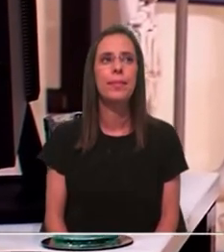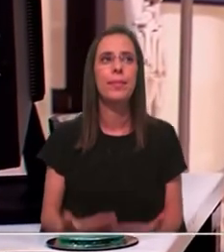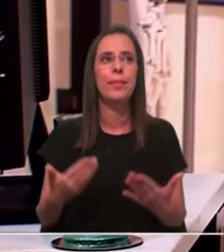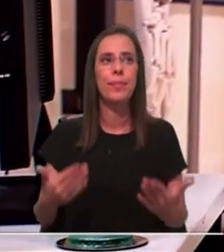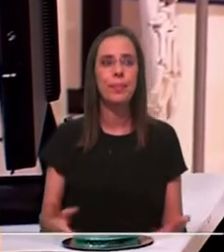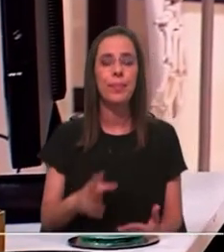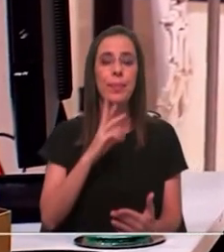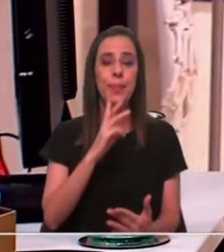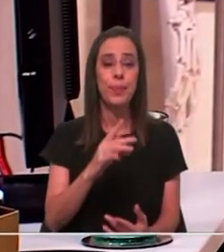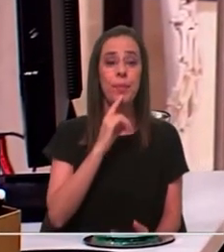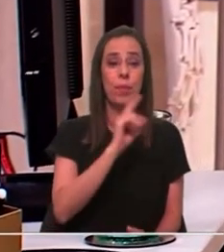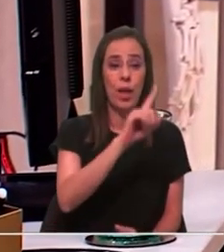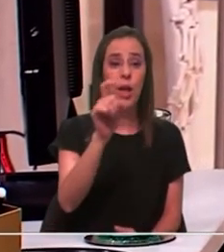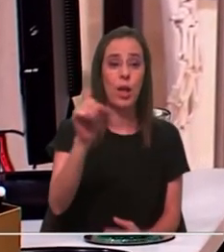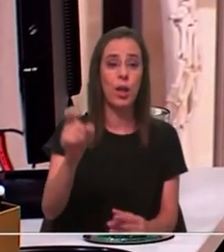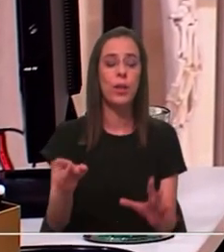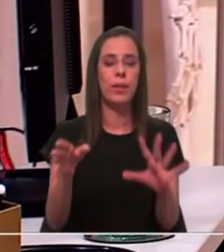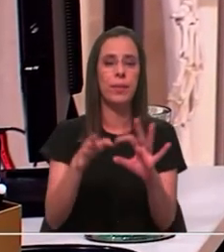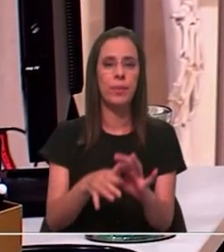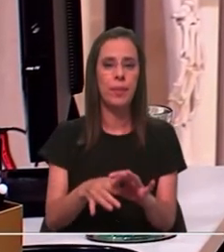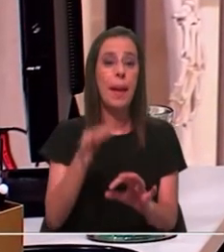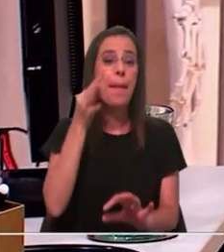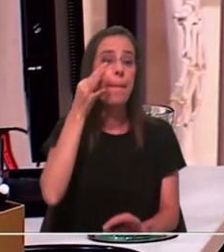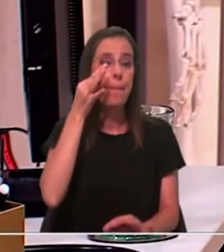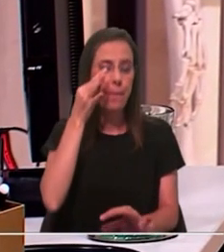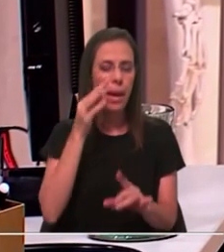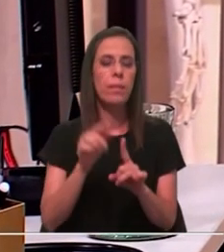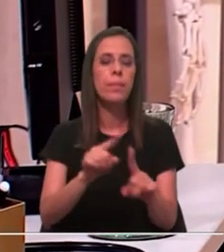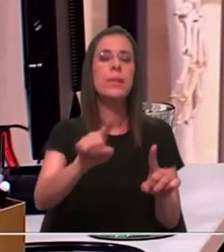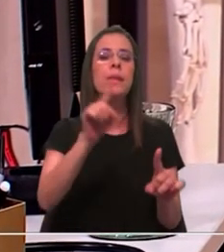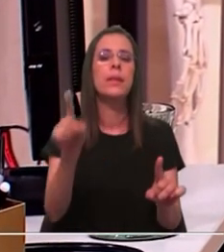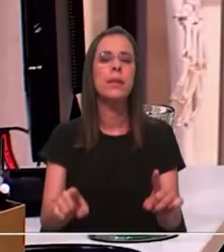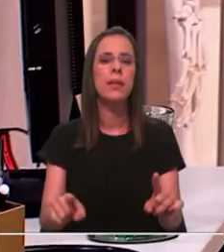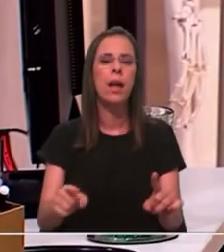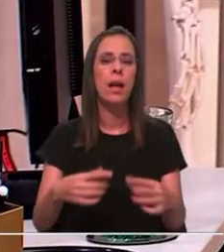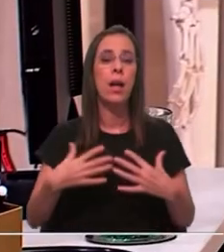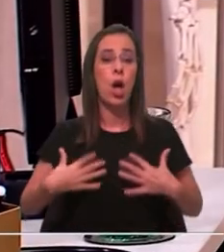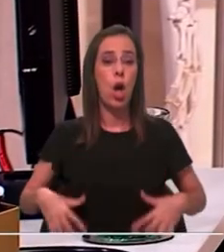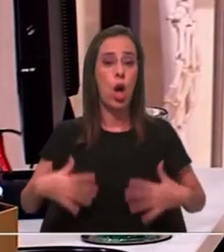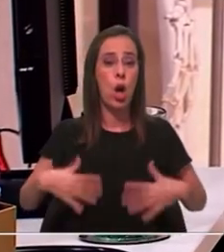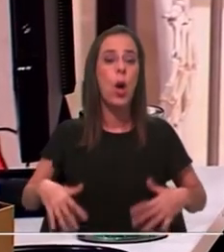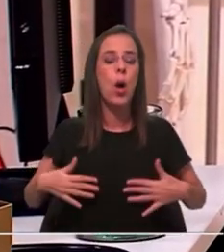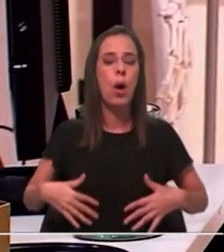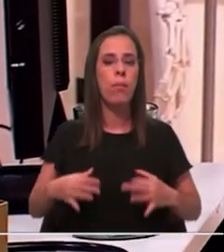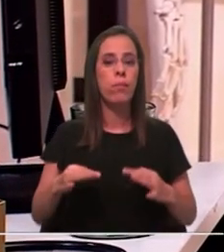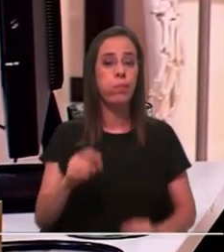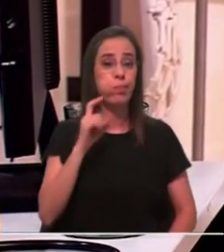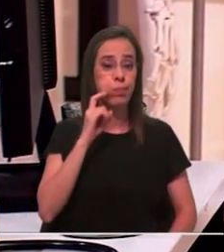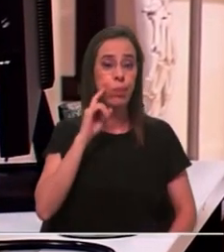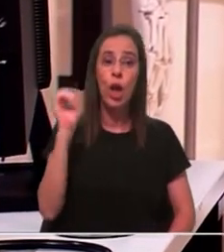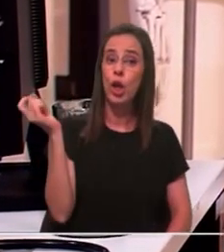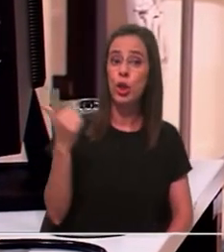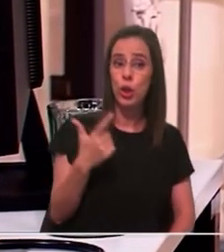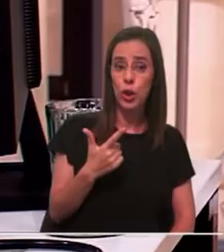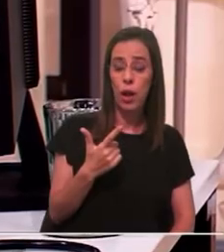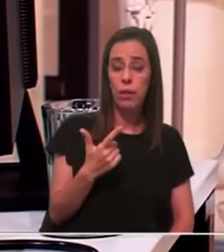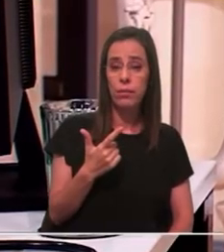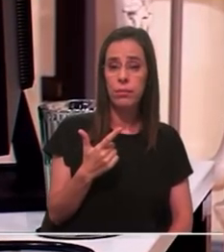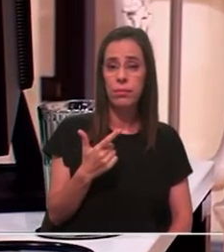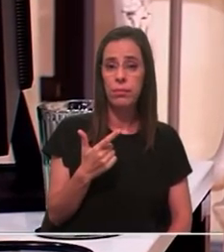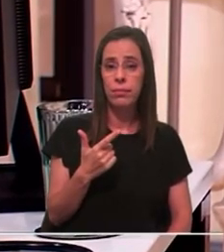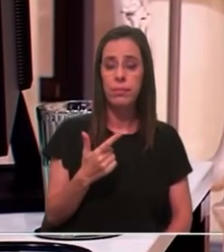Vamos responder a algumas questões relacionadas com a dermatologia. Será que quando temos roupa vestida estamos totalmente protegidos do sol?